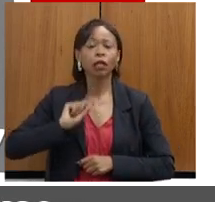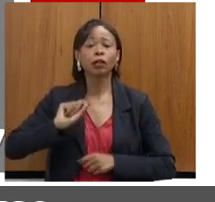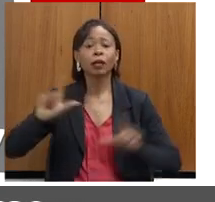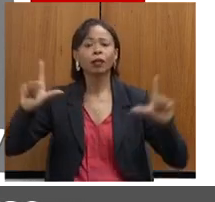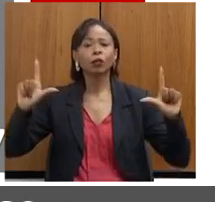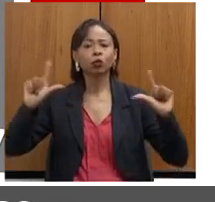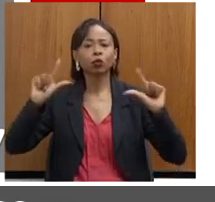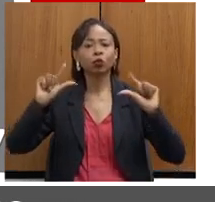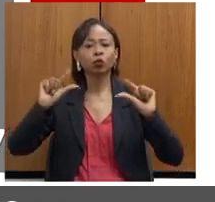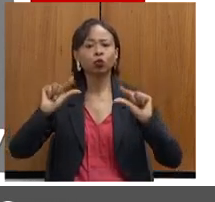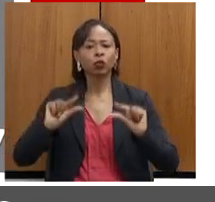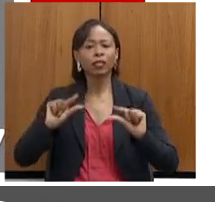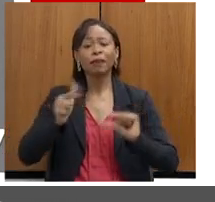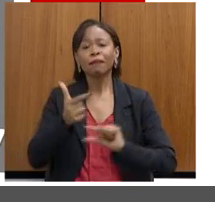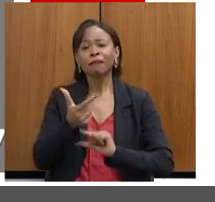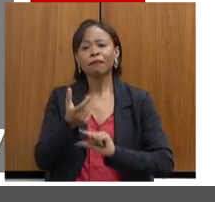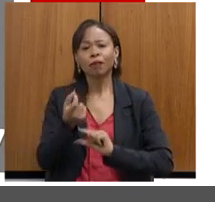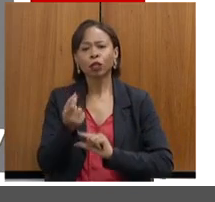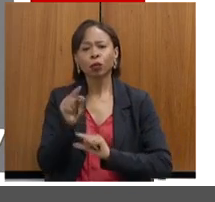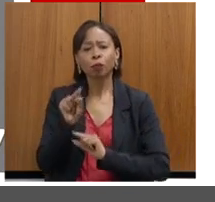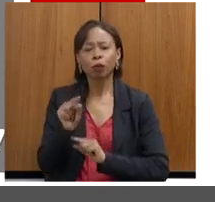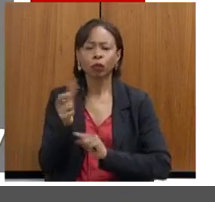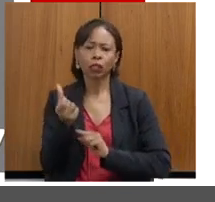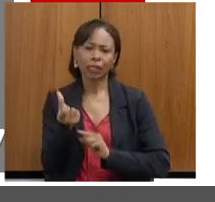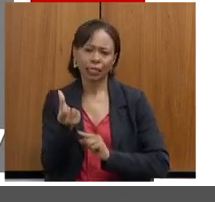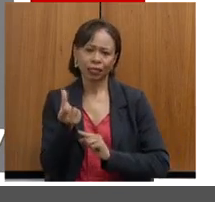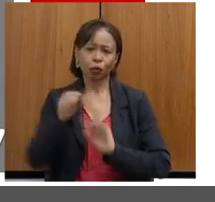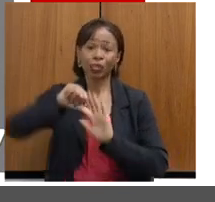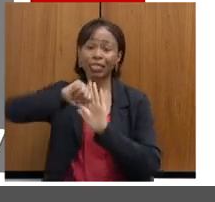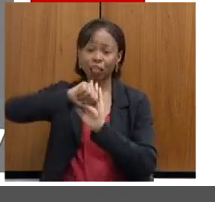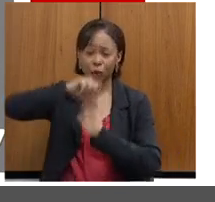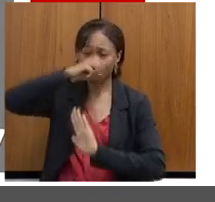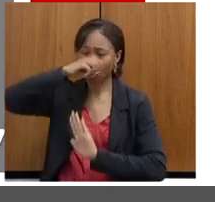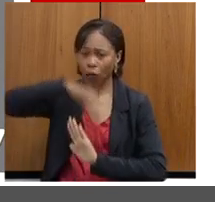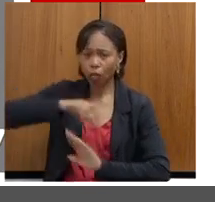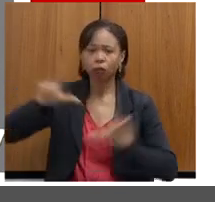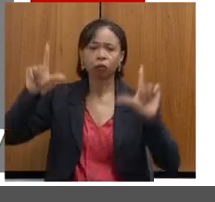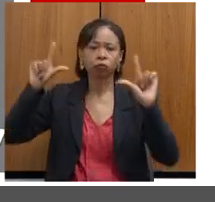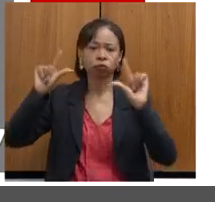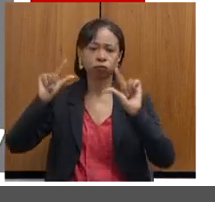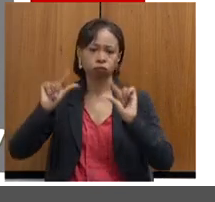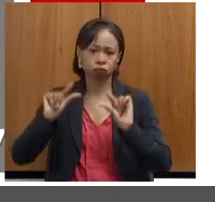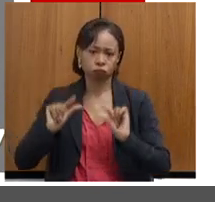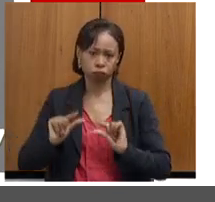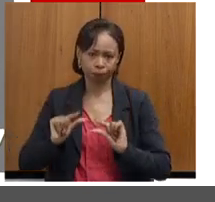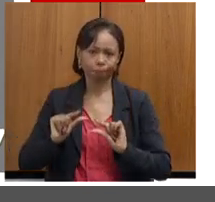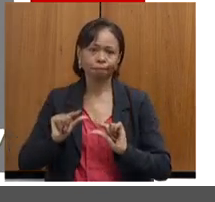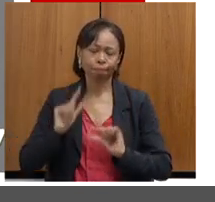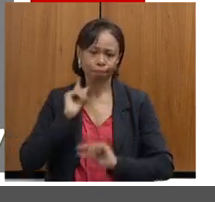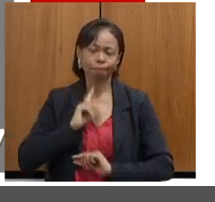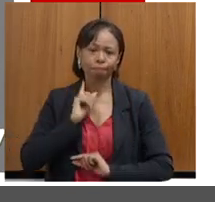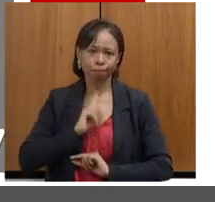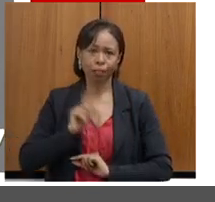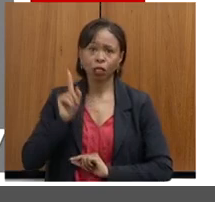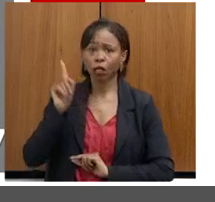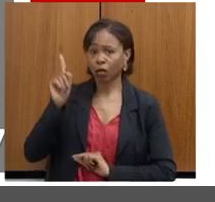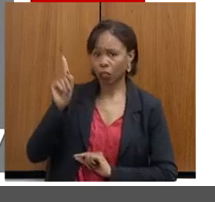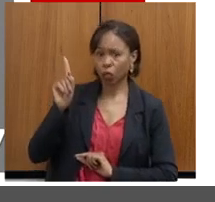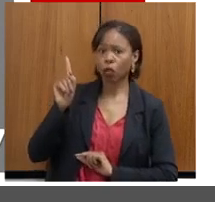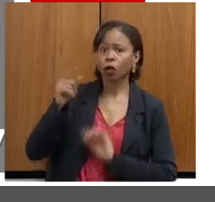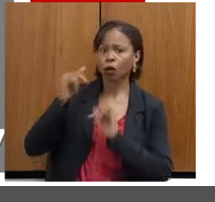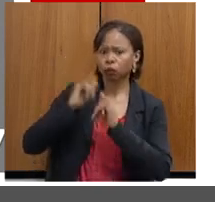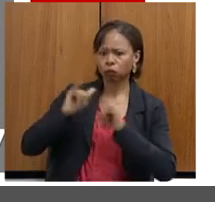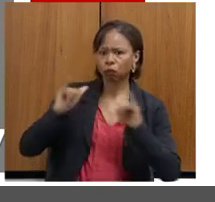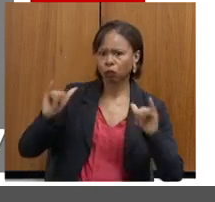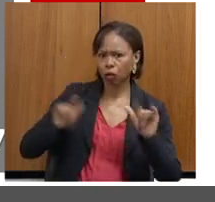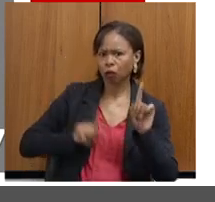de 20. Seis por cento dos crimes violentos é hoje dali os dados né